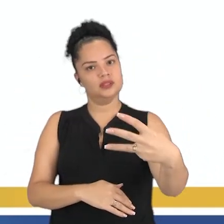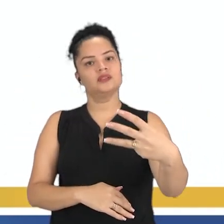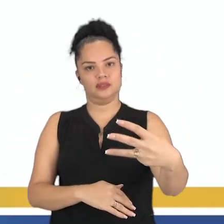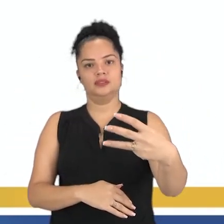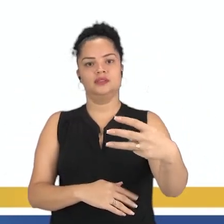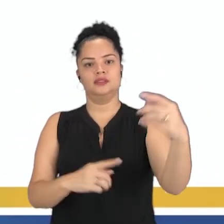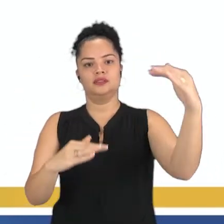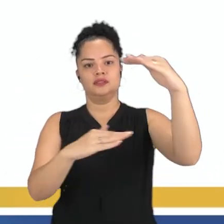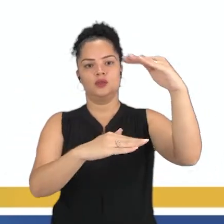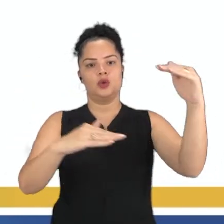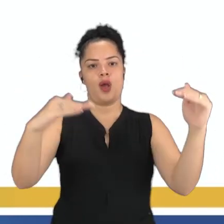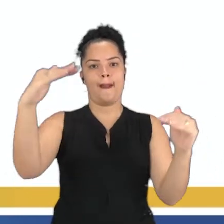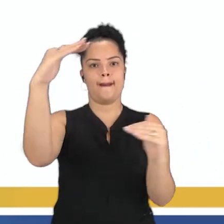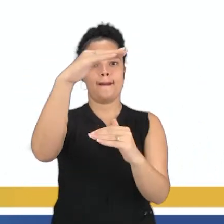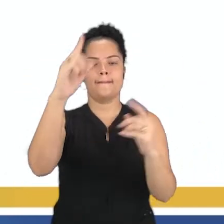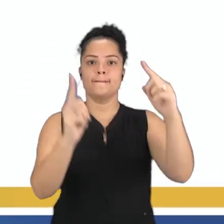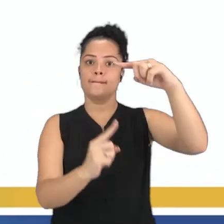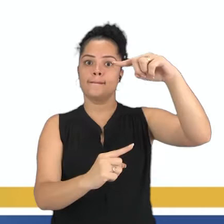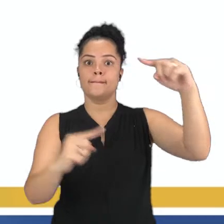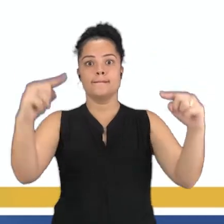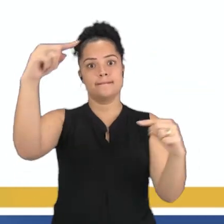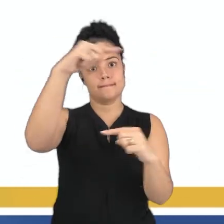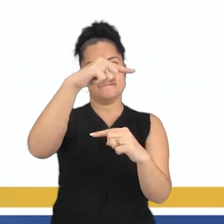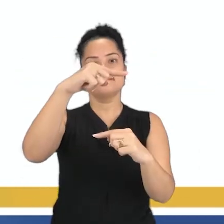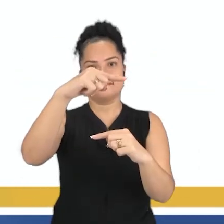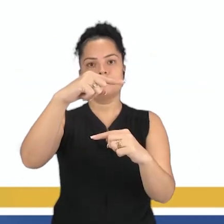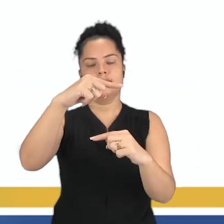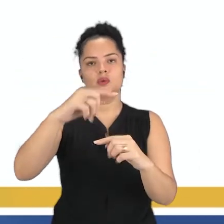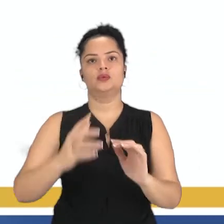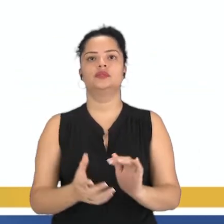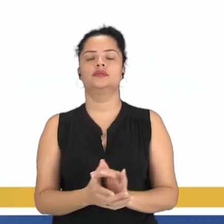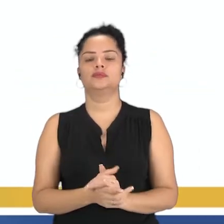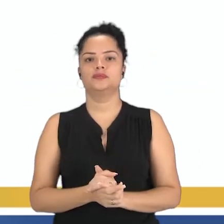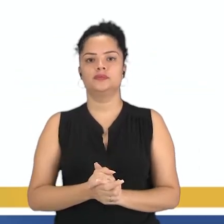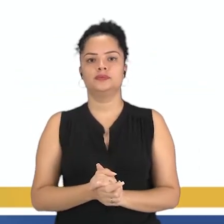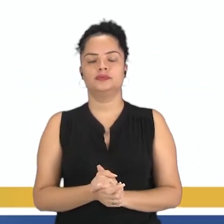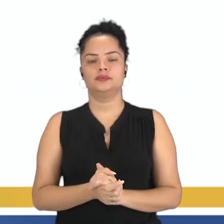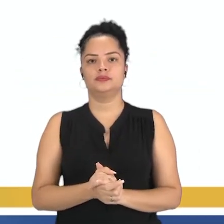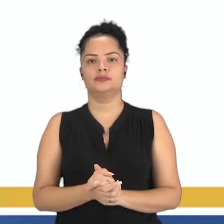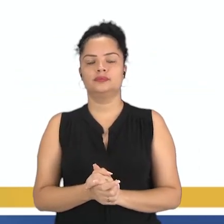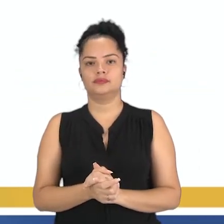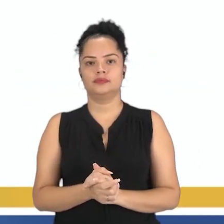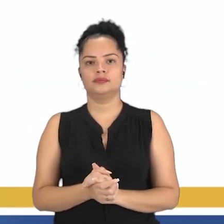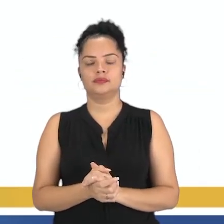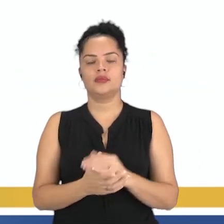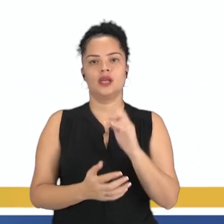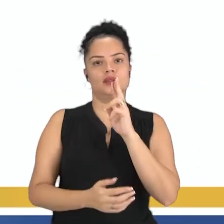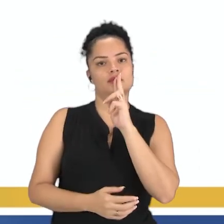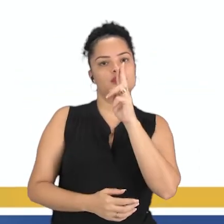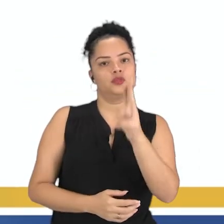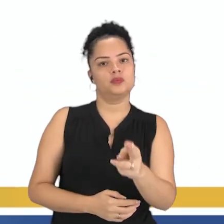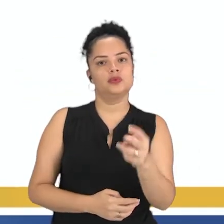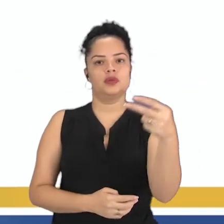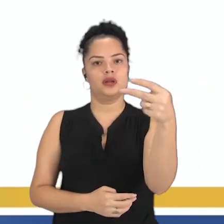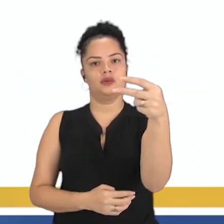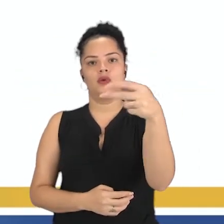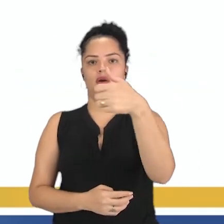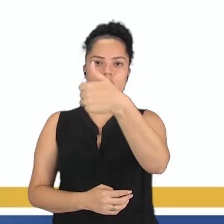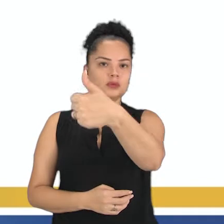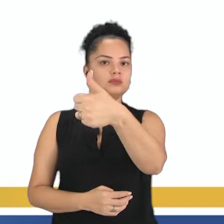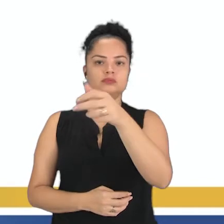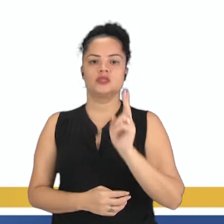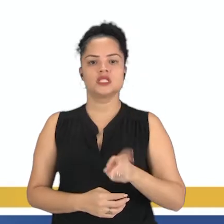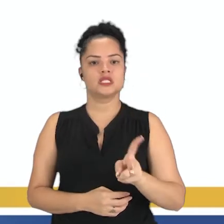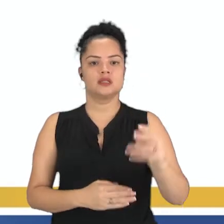a propriedade fundamental que os envolvem é que o produto deles dá 1. Certinho? Então, essa é a definição de